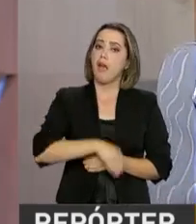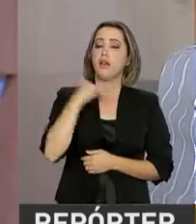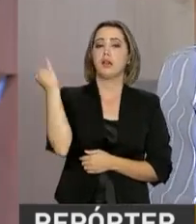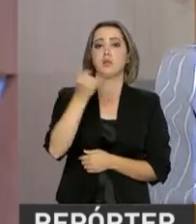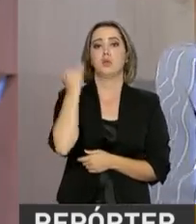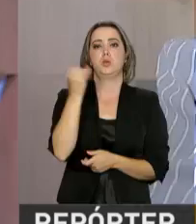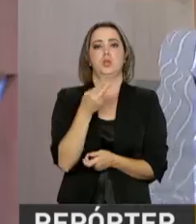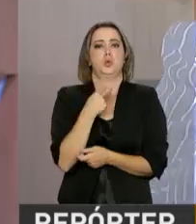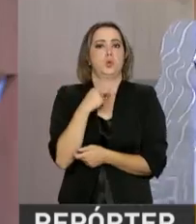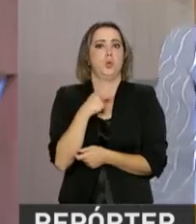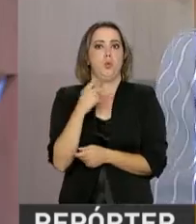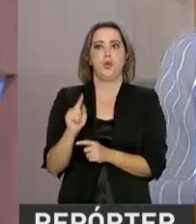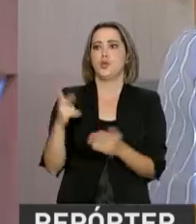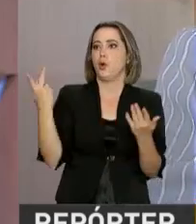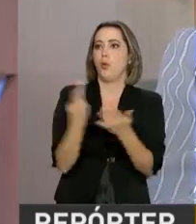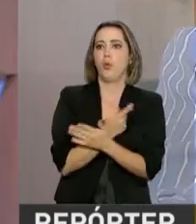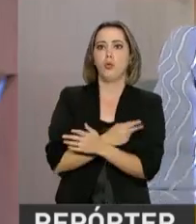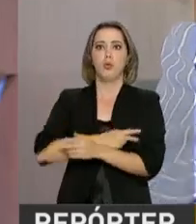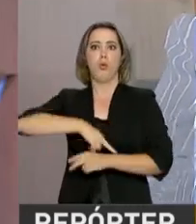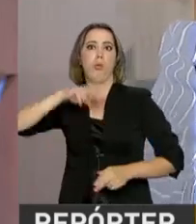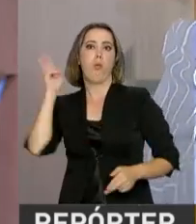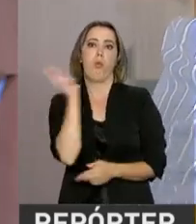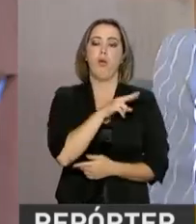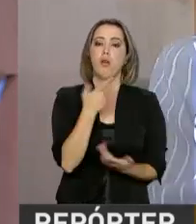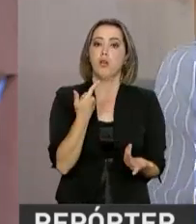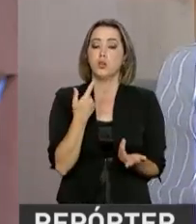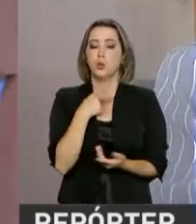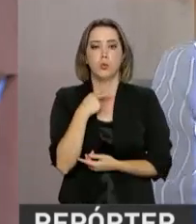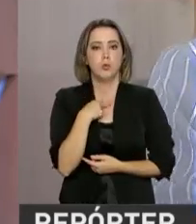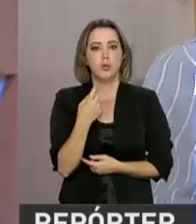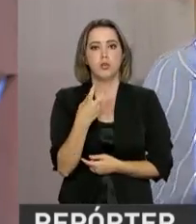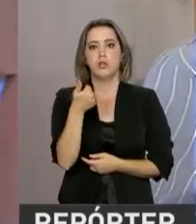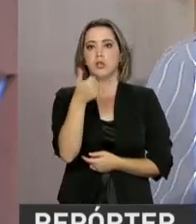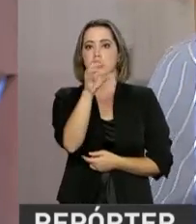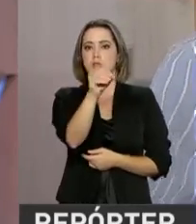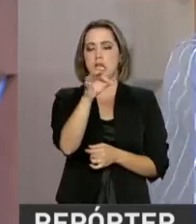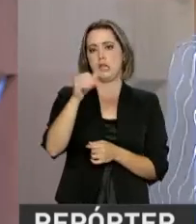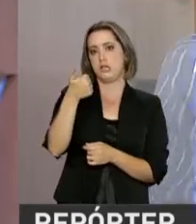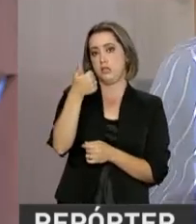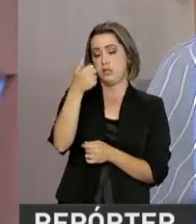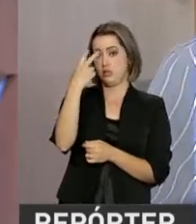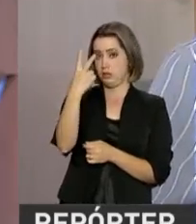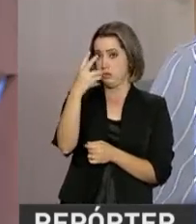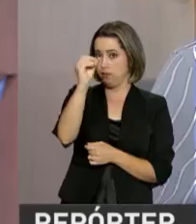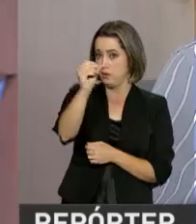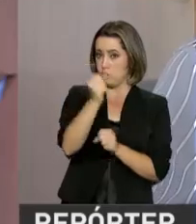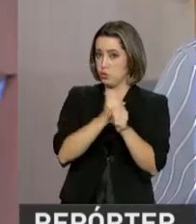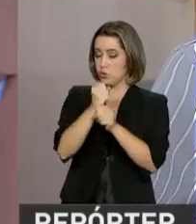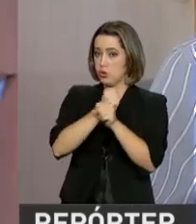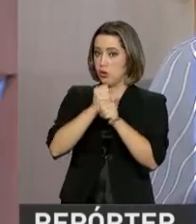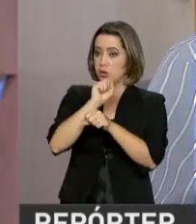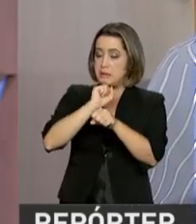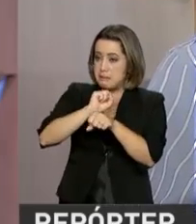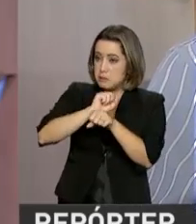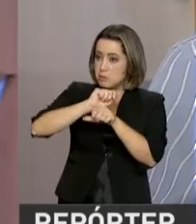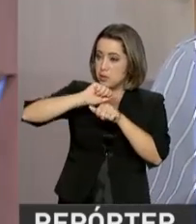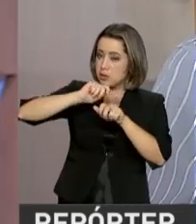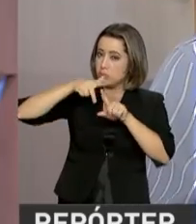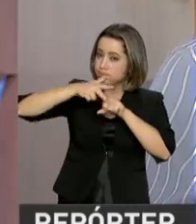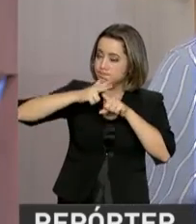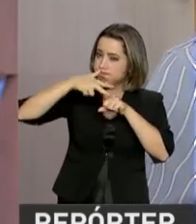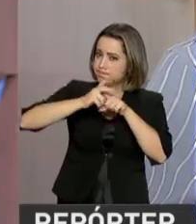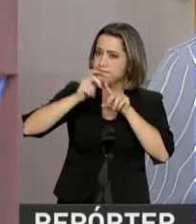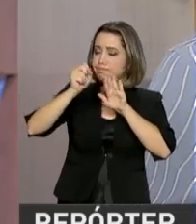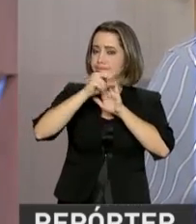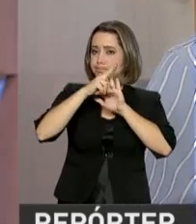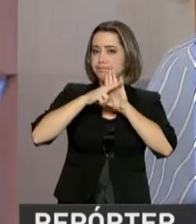um espaço de tempo de 10, 20 anos para fazer os ajustes. Essa é fundamentalmente a importância